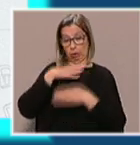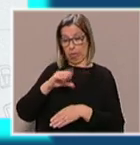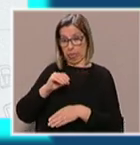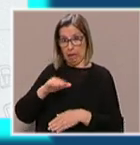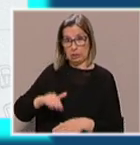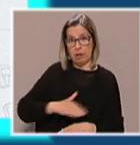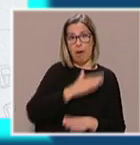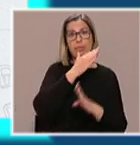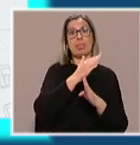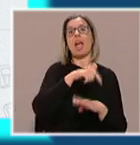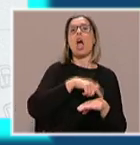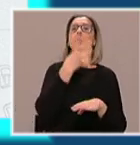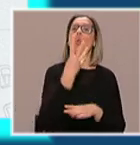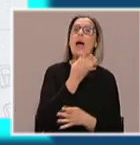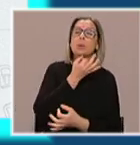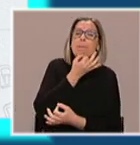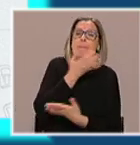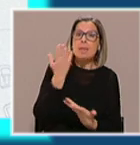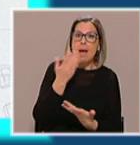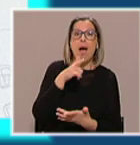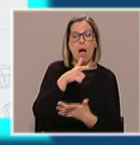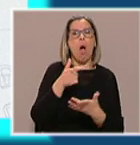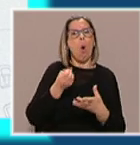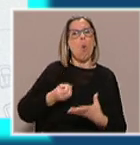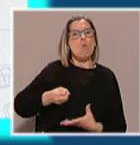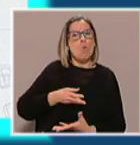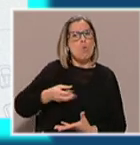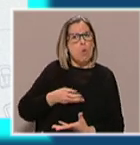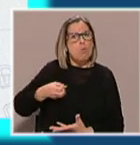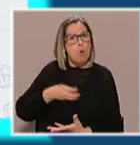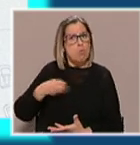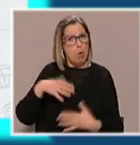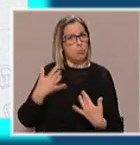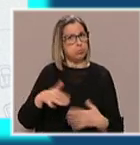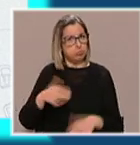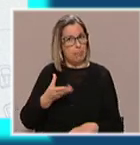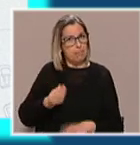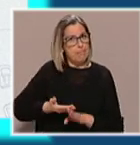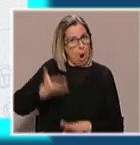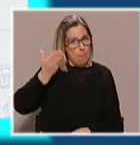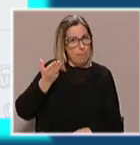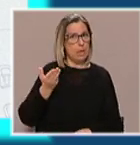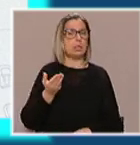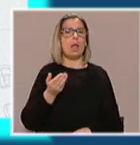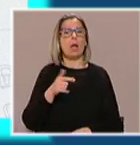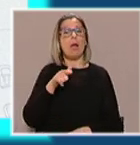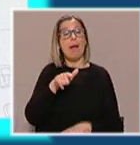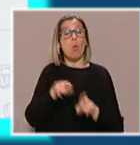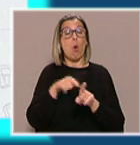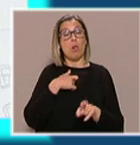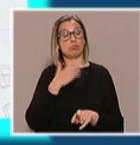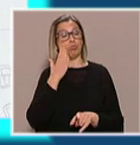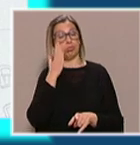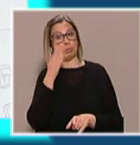essa produção aumenta e corresponde à hora em que nós estamos no nosso sono, e depois das 4 da manhã às